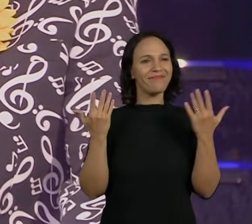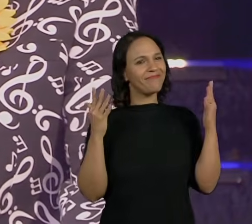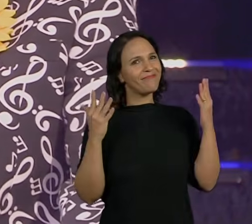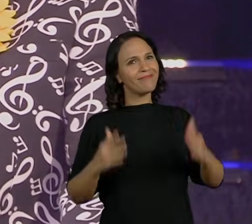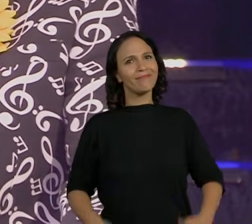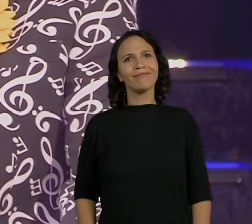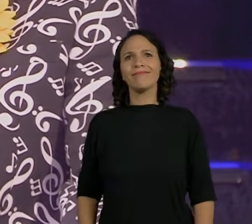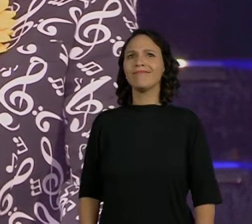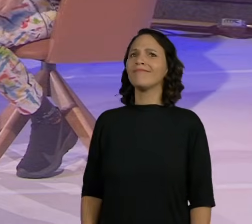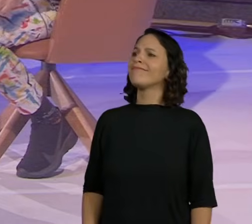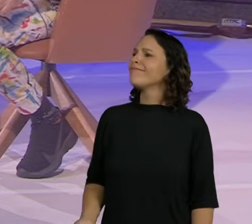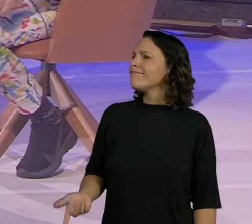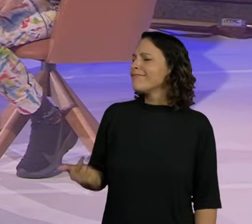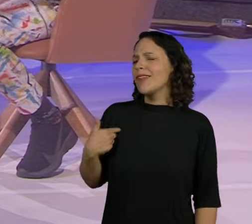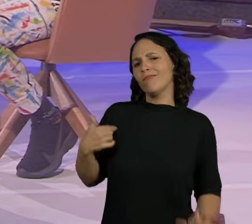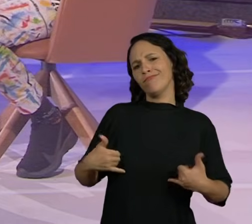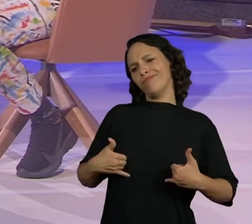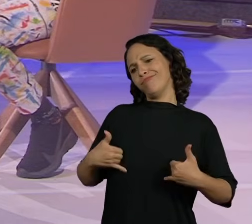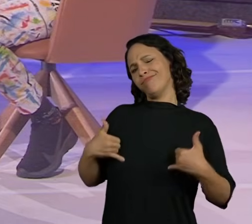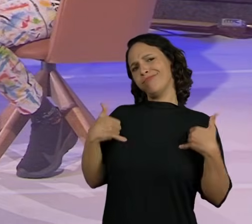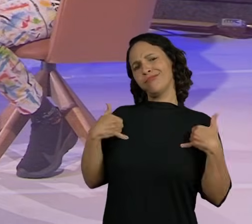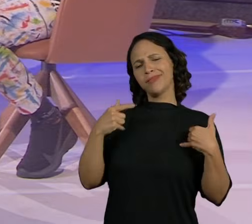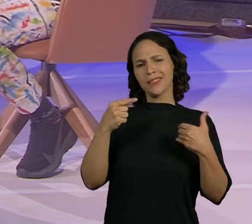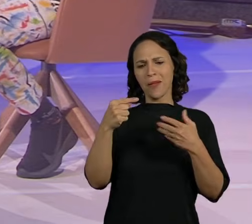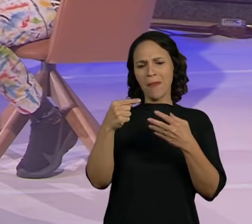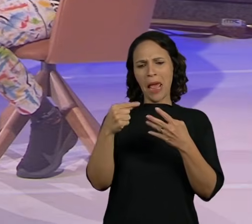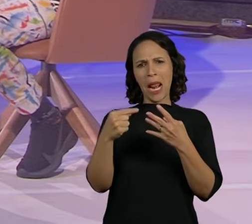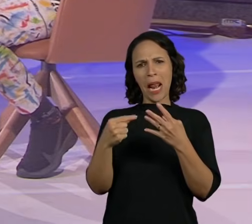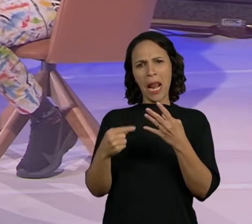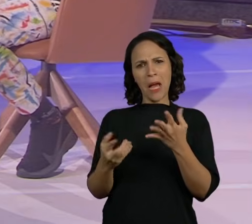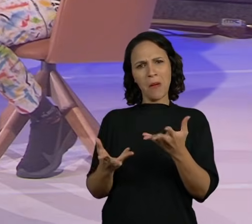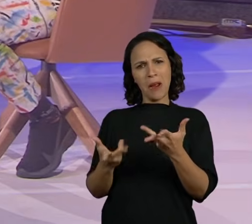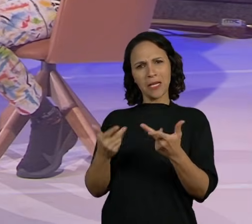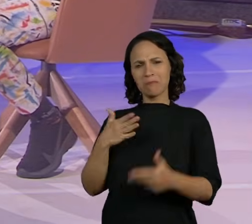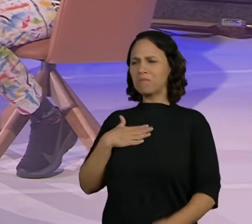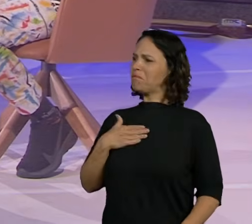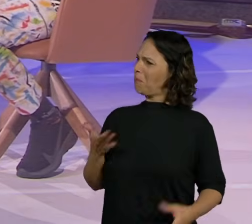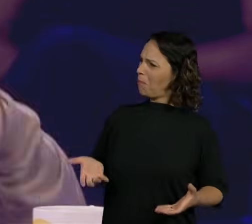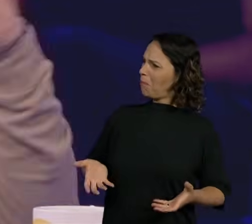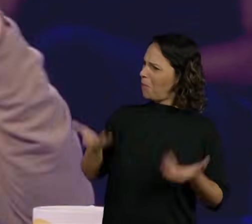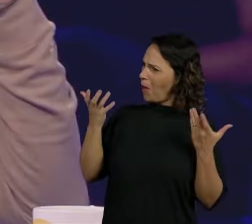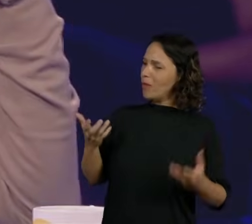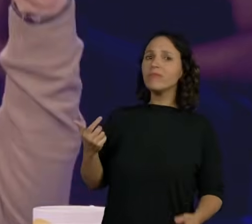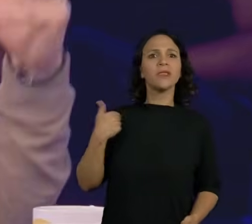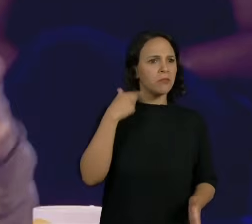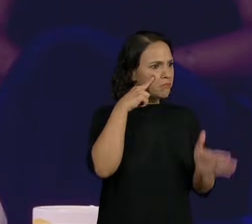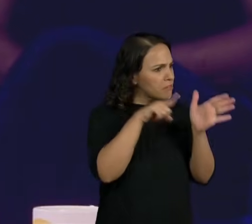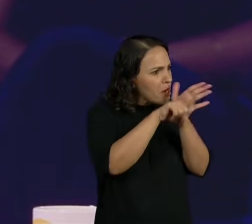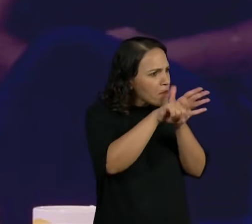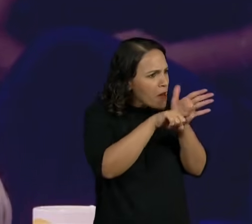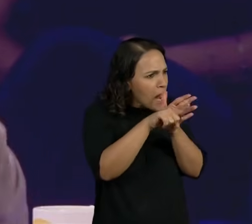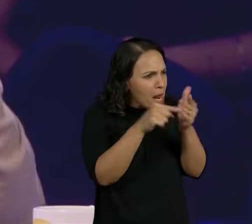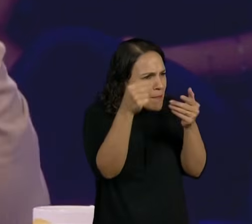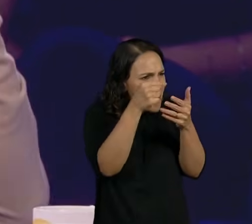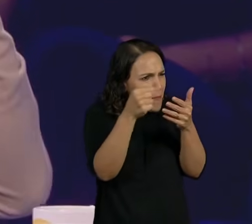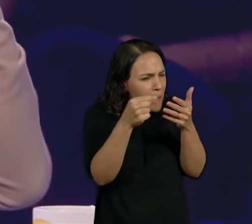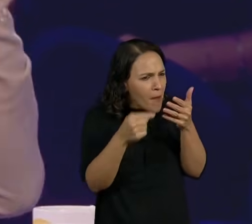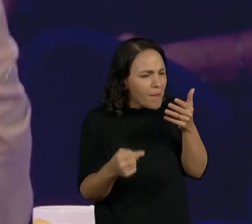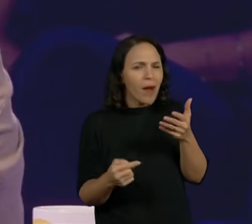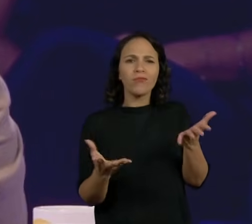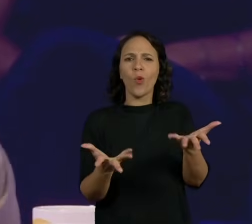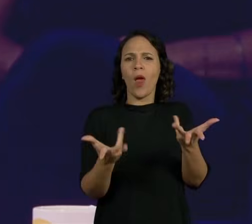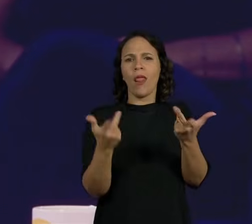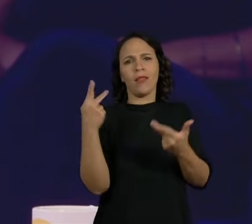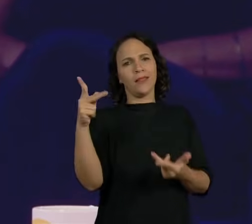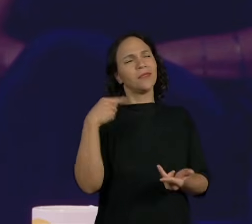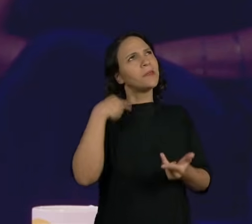Eu agradeço, boa, fico honrado Falcão. com tanto adjetivo na minha pessoa. Tá vendo? Tá vendo aí? Muito bom. Eu fui pesquisando adjetivo assim dentro dos meus